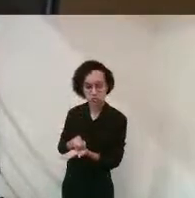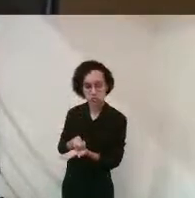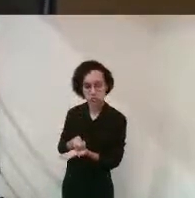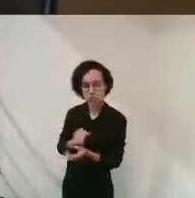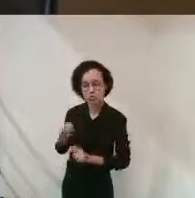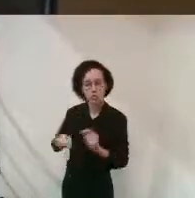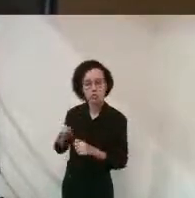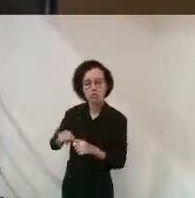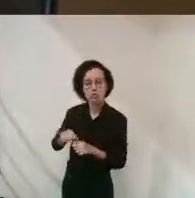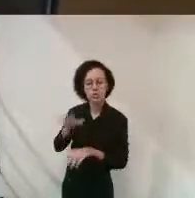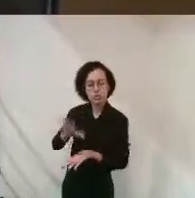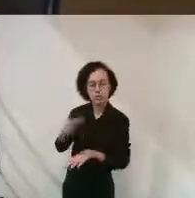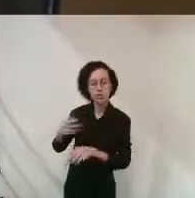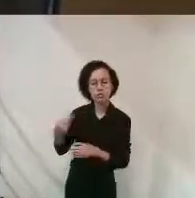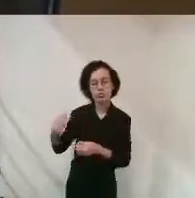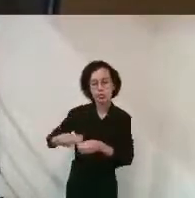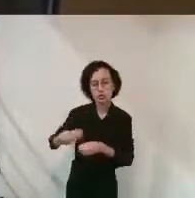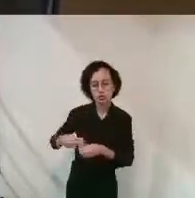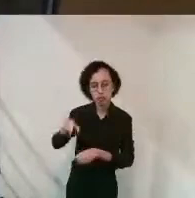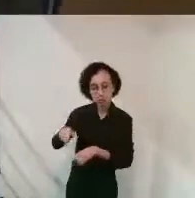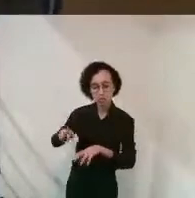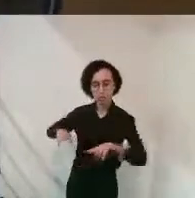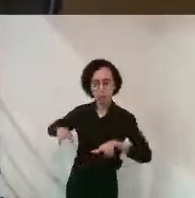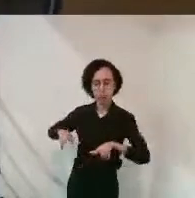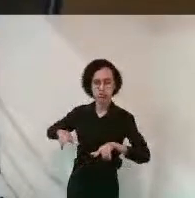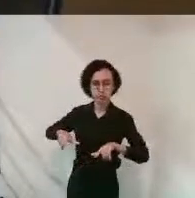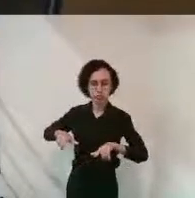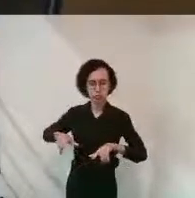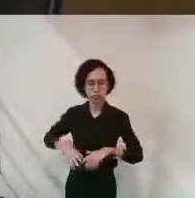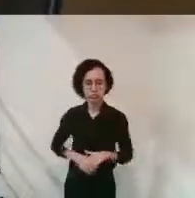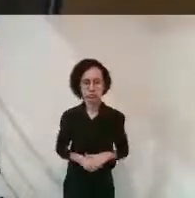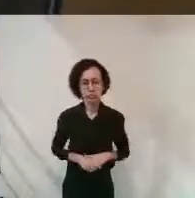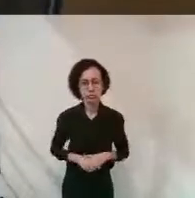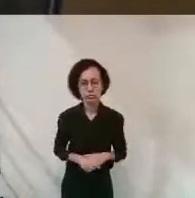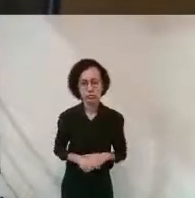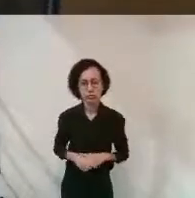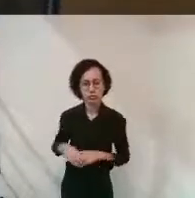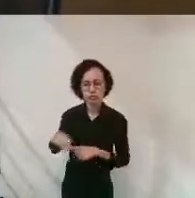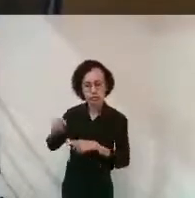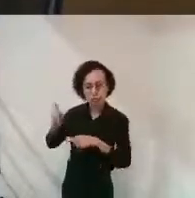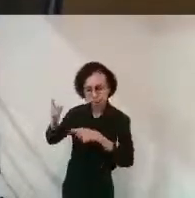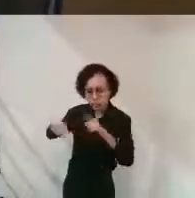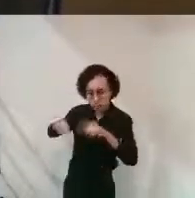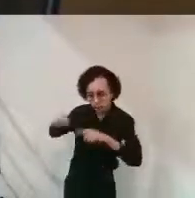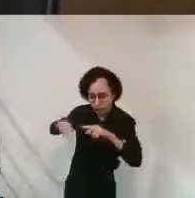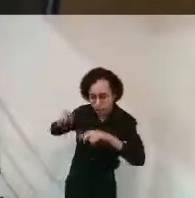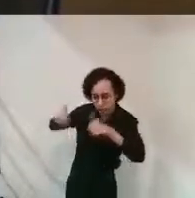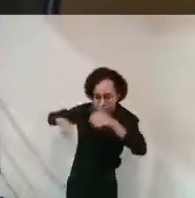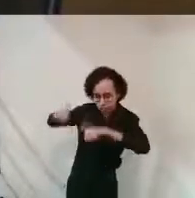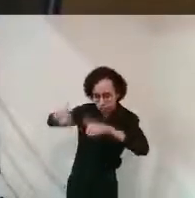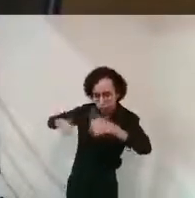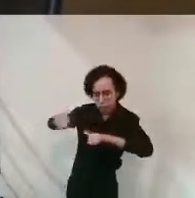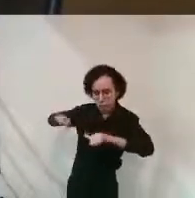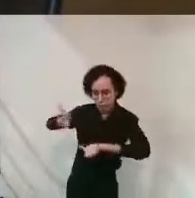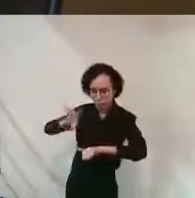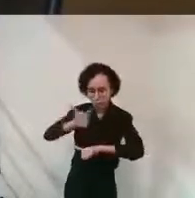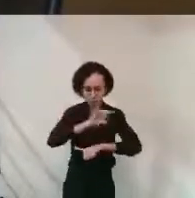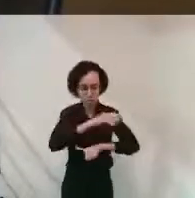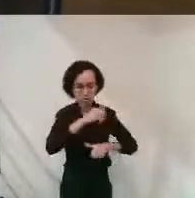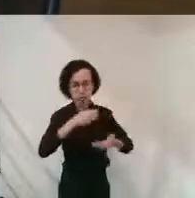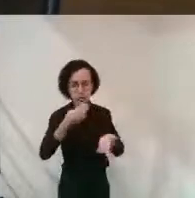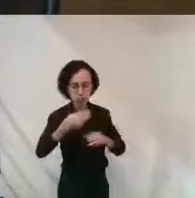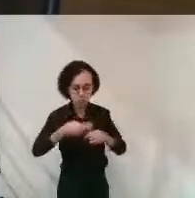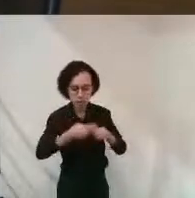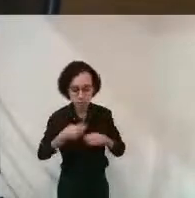isso o diferencial aqui em Pernambuco, foi analisar cada caso, cada município, como